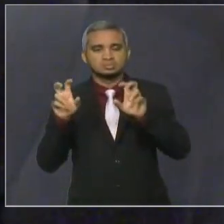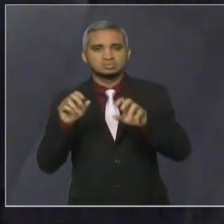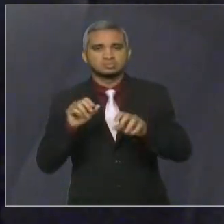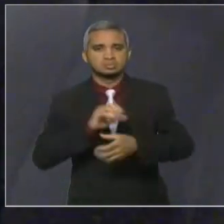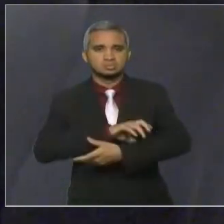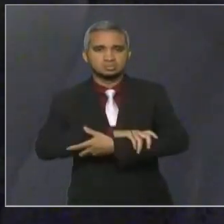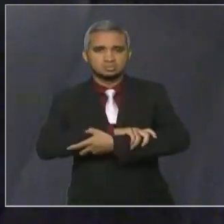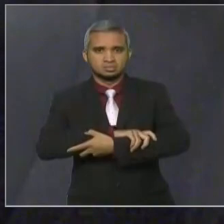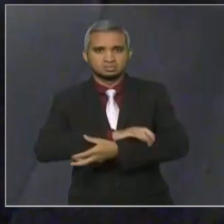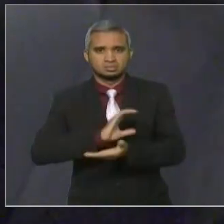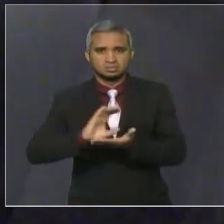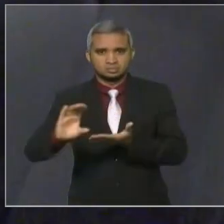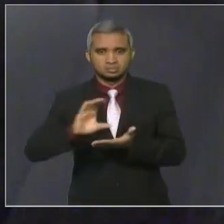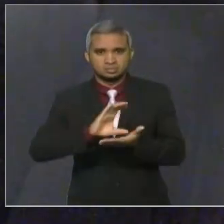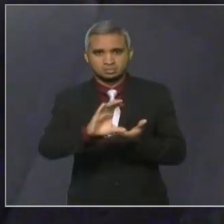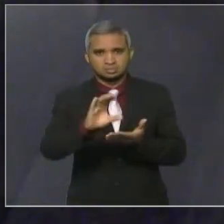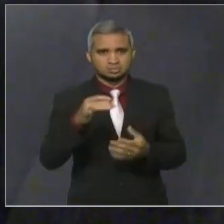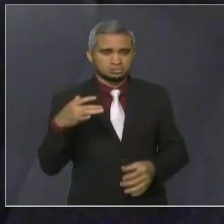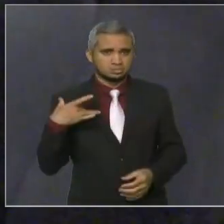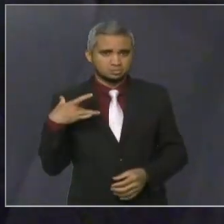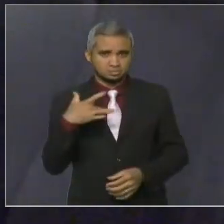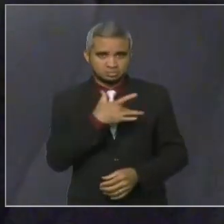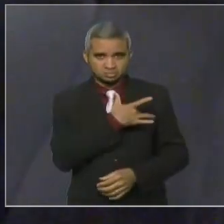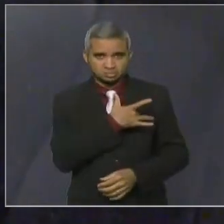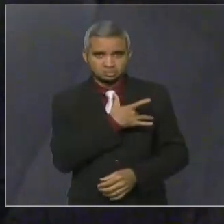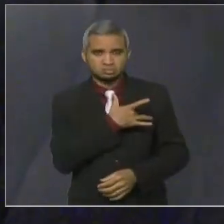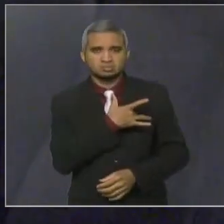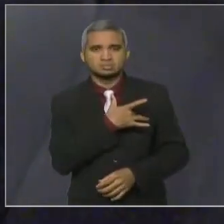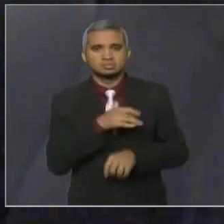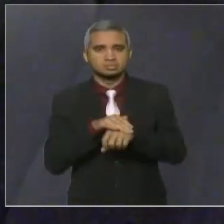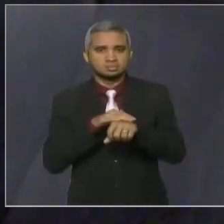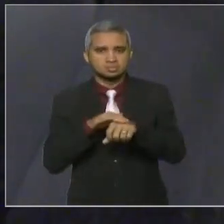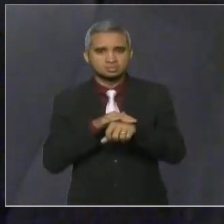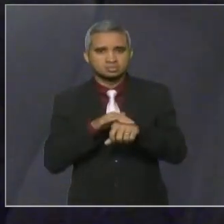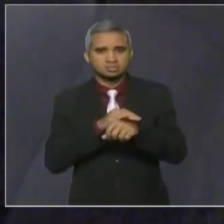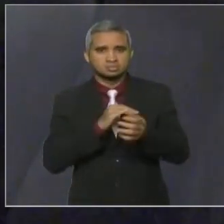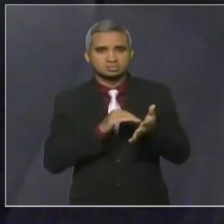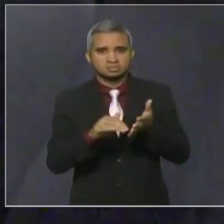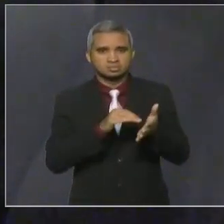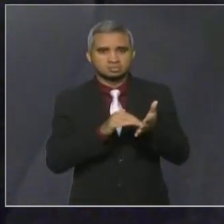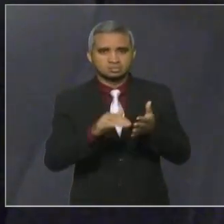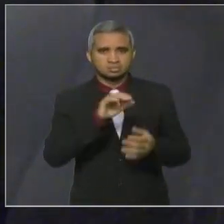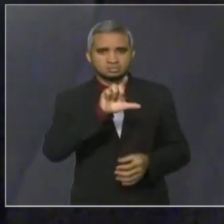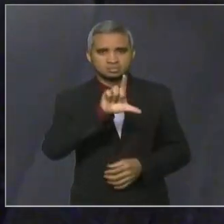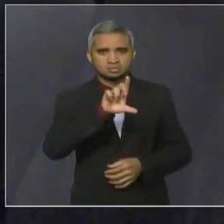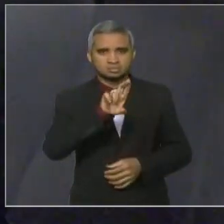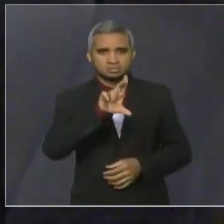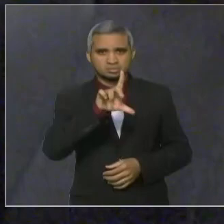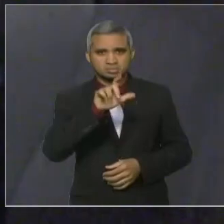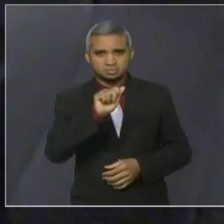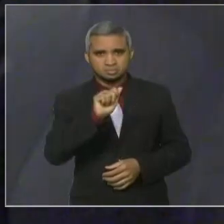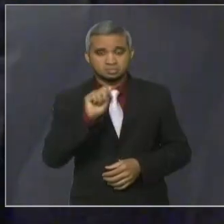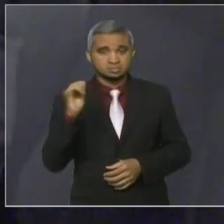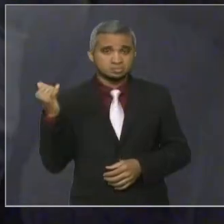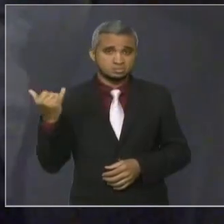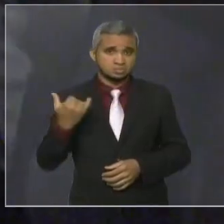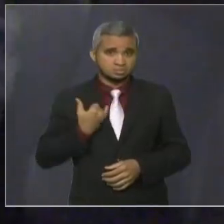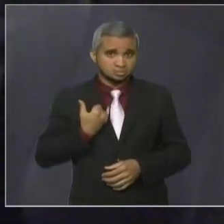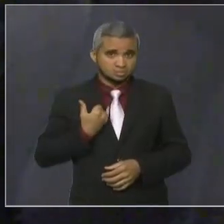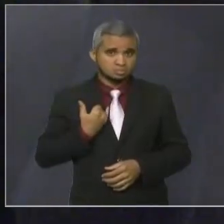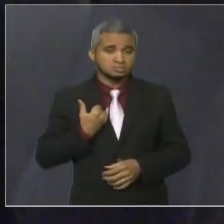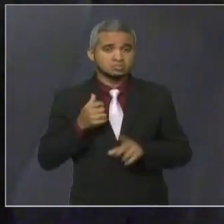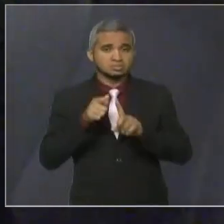primária da saúde, eu conversava com o doutor Lula, secretário estadual de saúde, e ele me dizia que ainda no